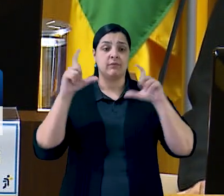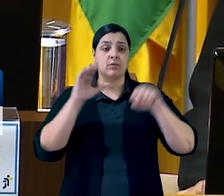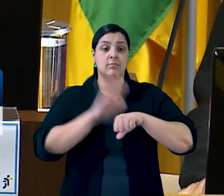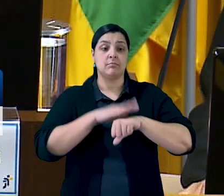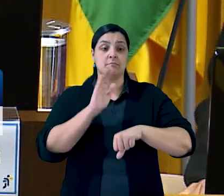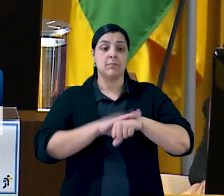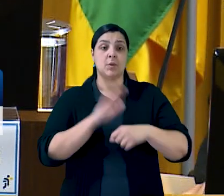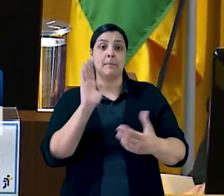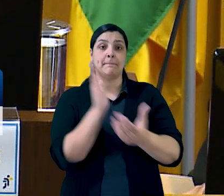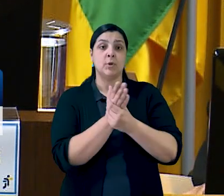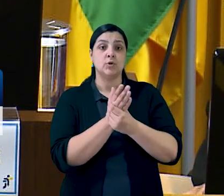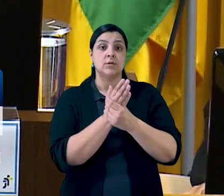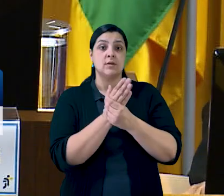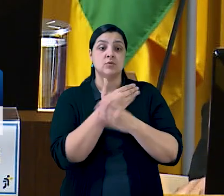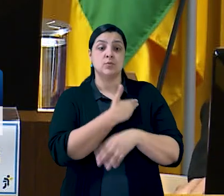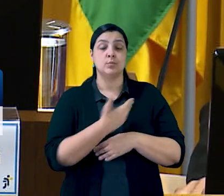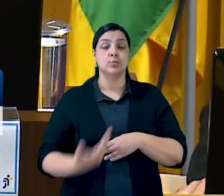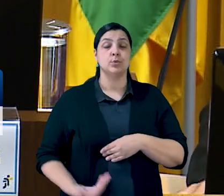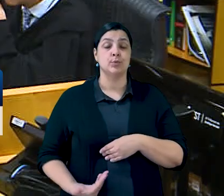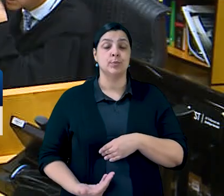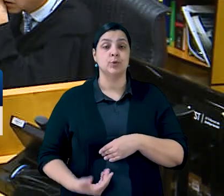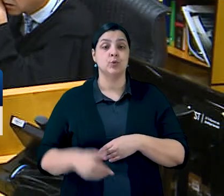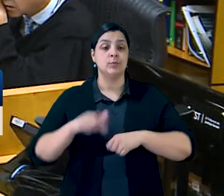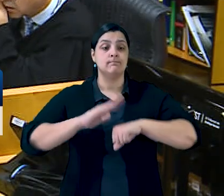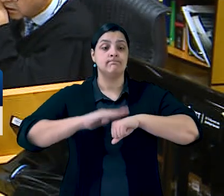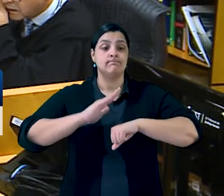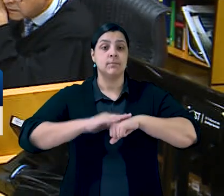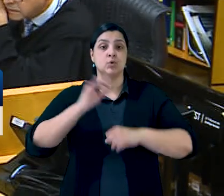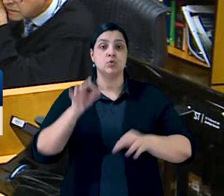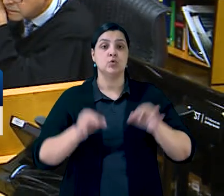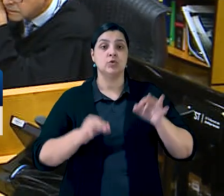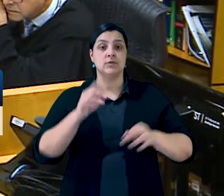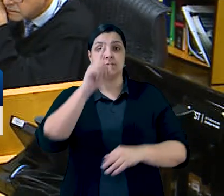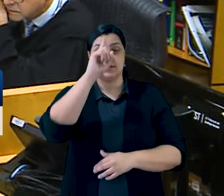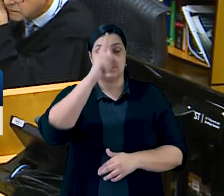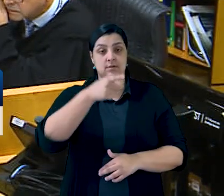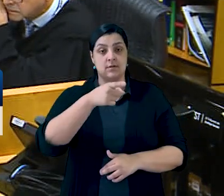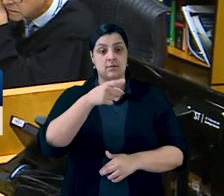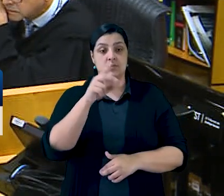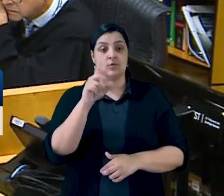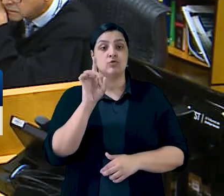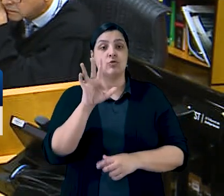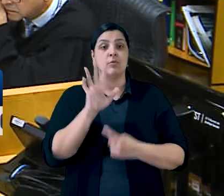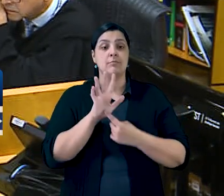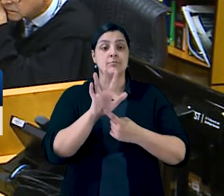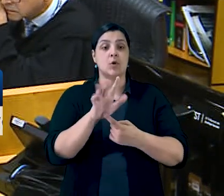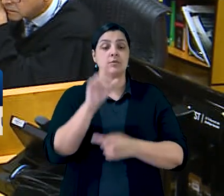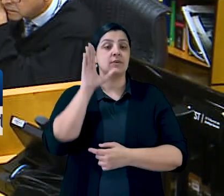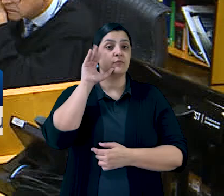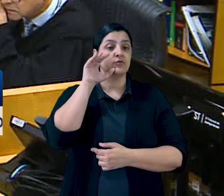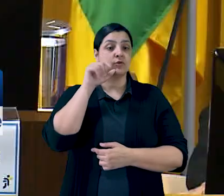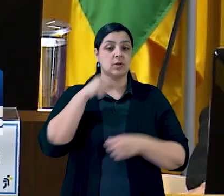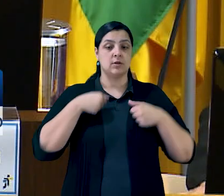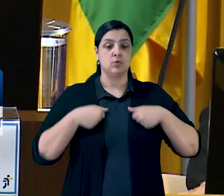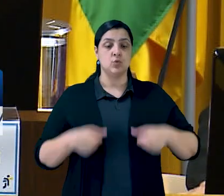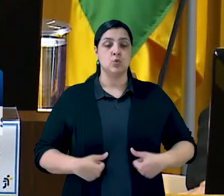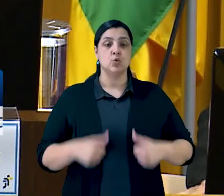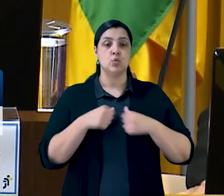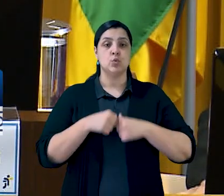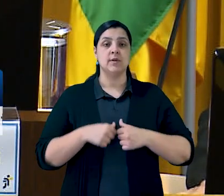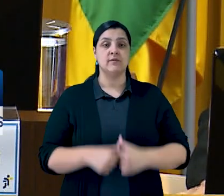as fotos foram feitas em processo público por determinação judicial e mostravam apenas a